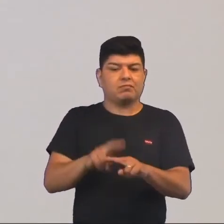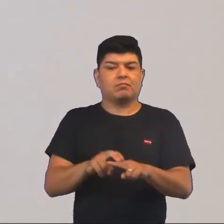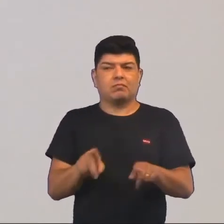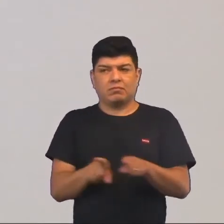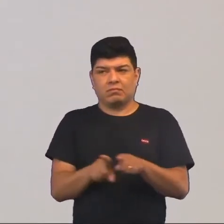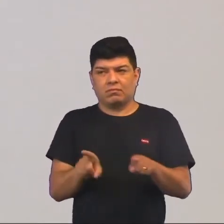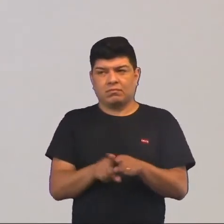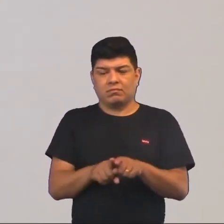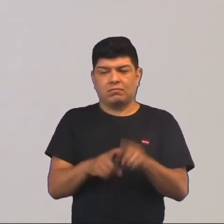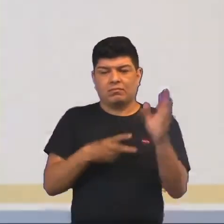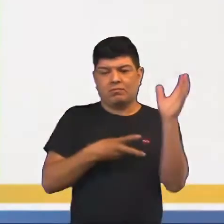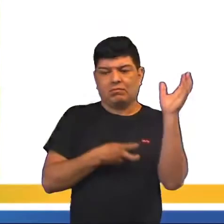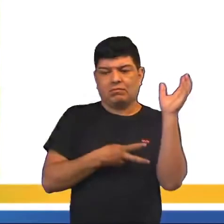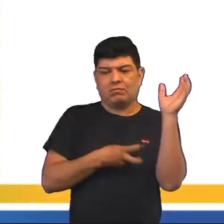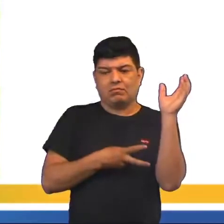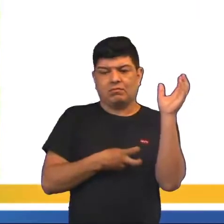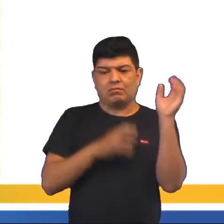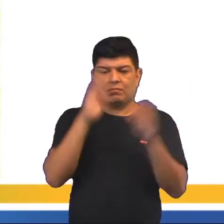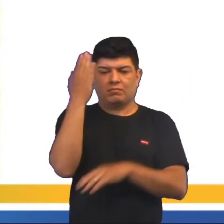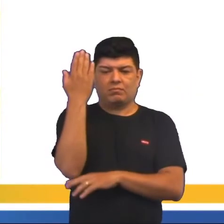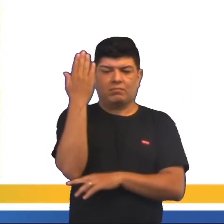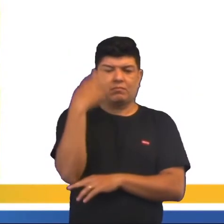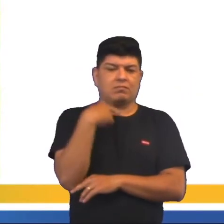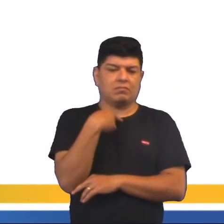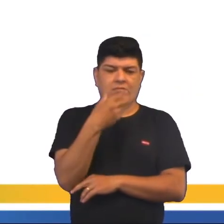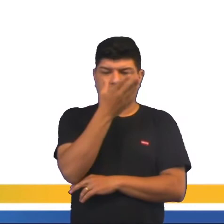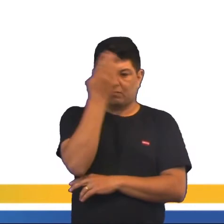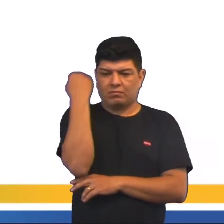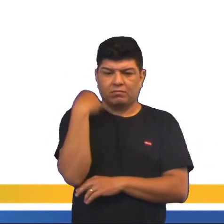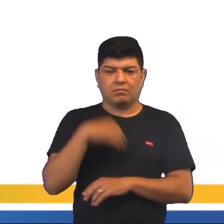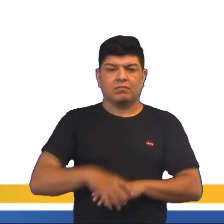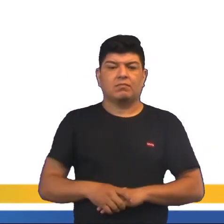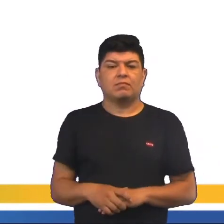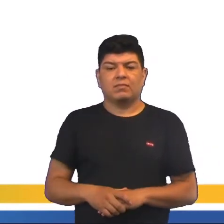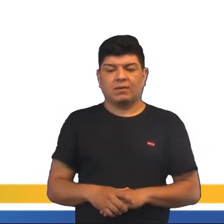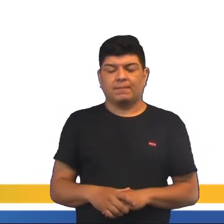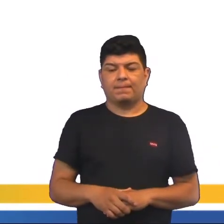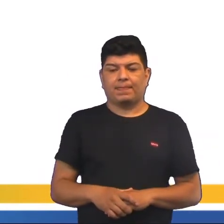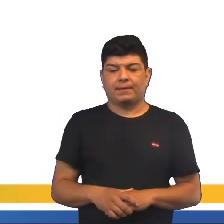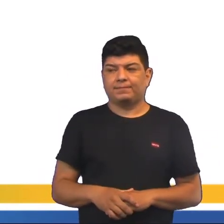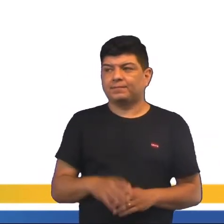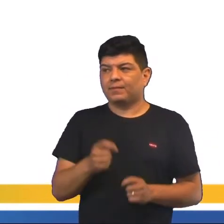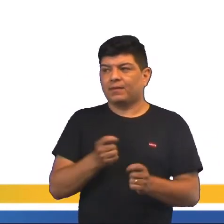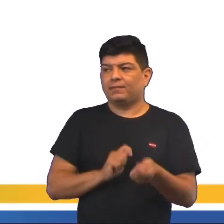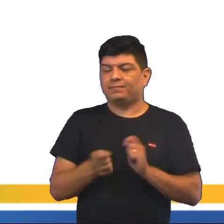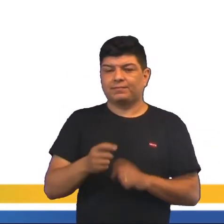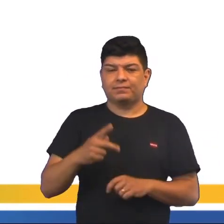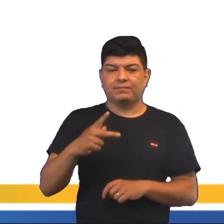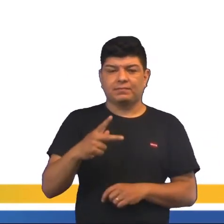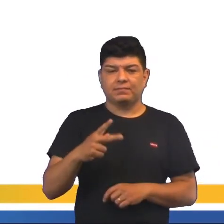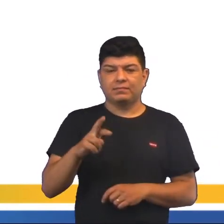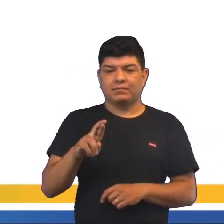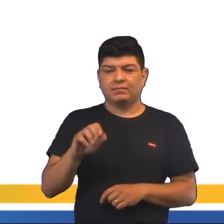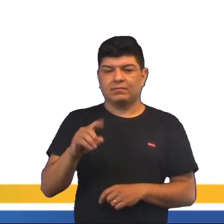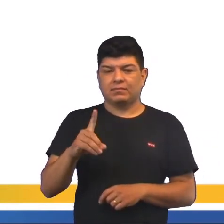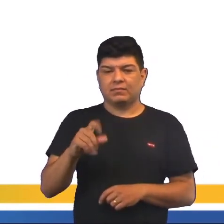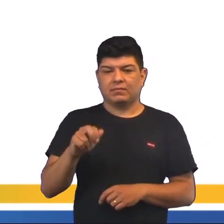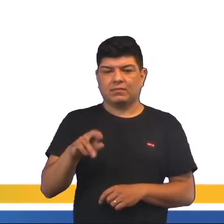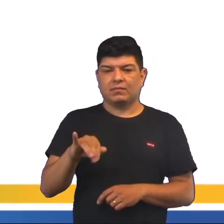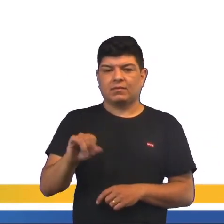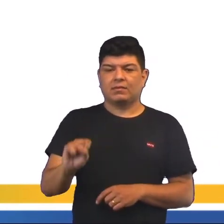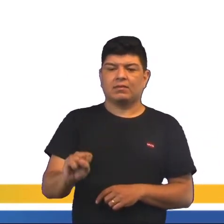tanto também para a exploração de madeira, que a gente não pode descartar isso também. E o domínio das pradarias, né? Esse